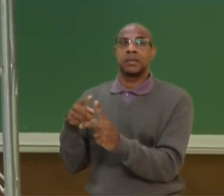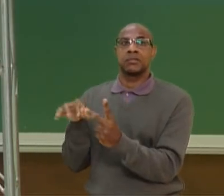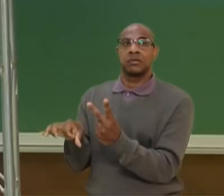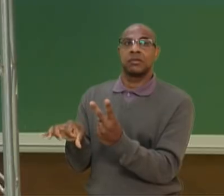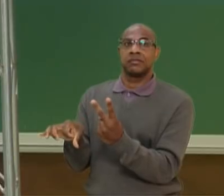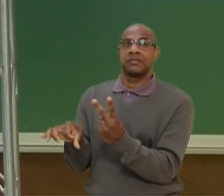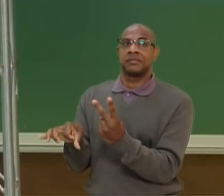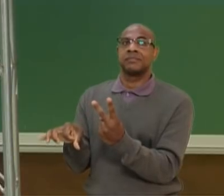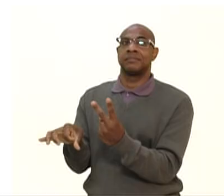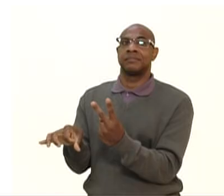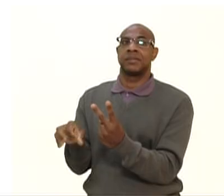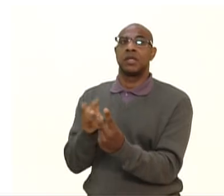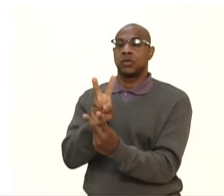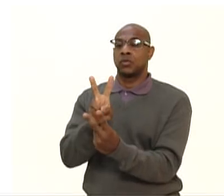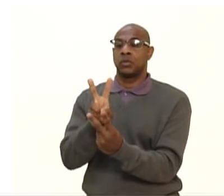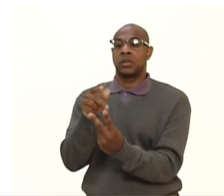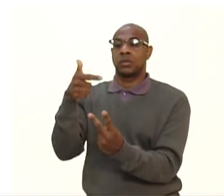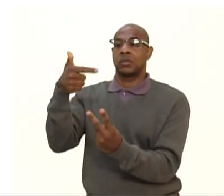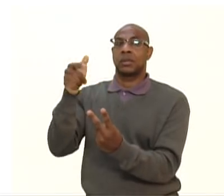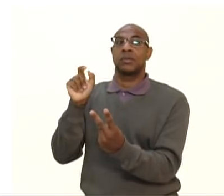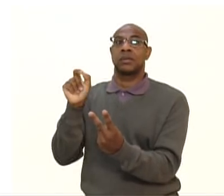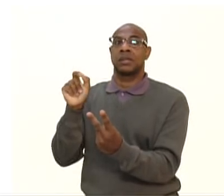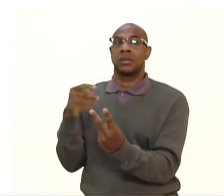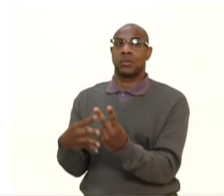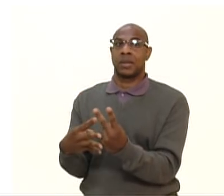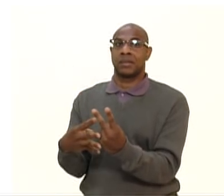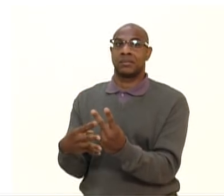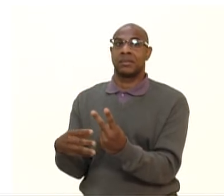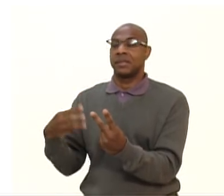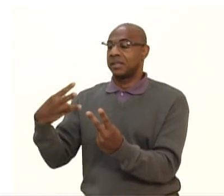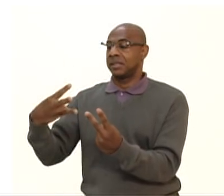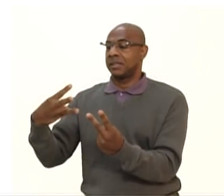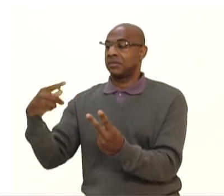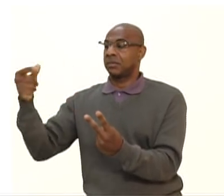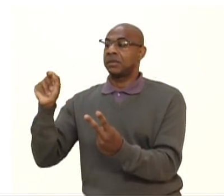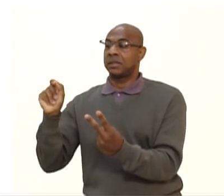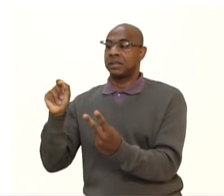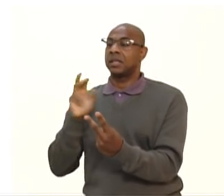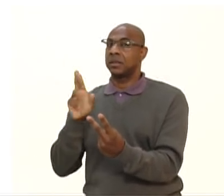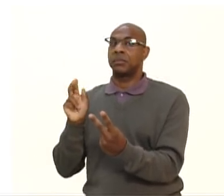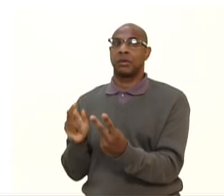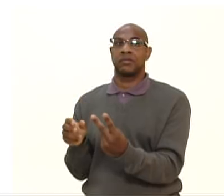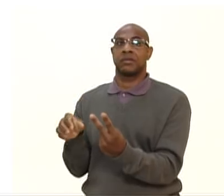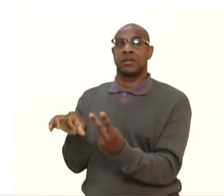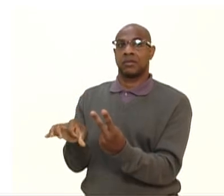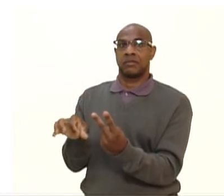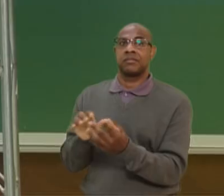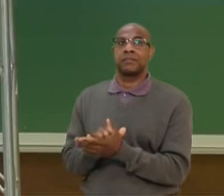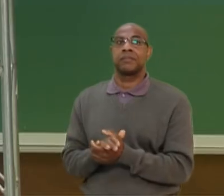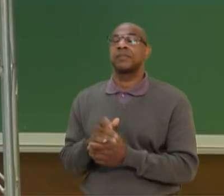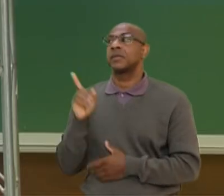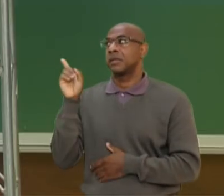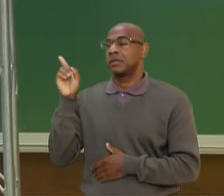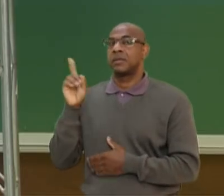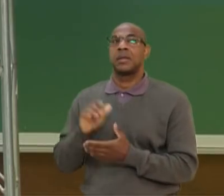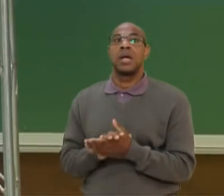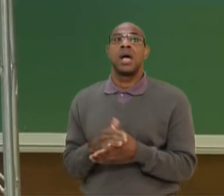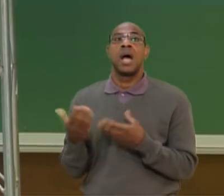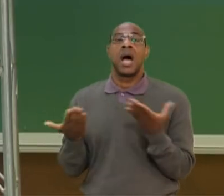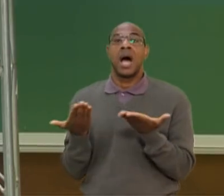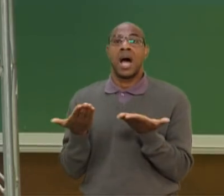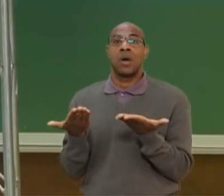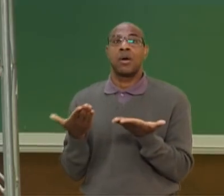9. Portanto, o módulo deu raiz de 13. Bem, agora nós temos aqui para vocês fazerem